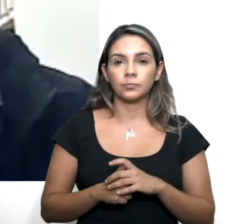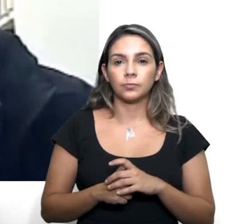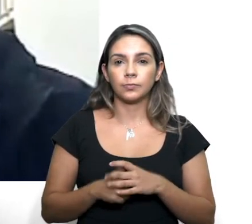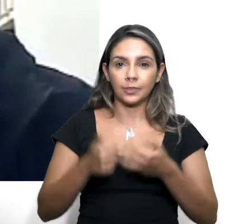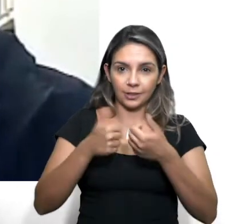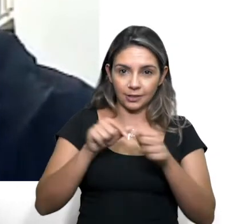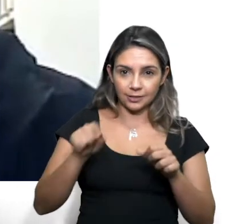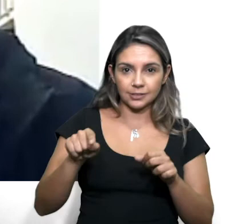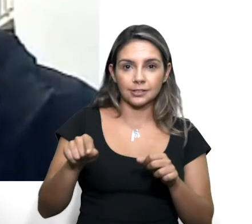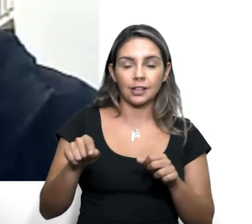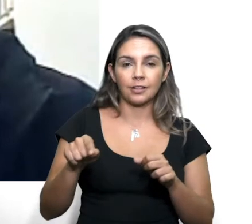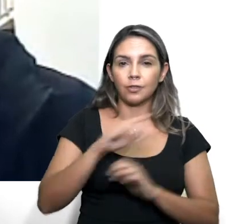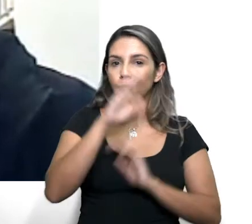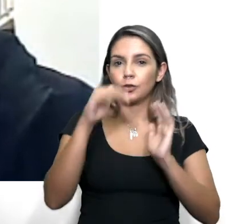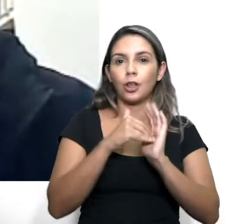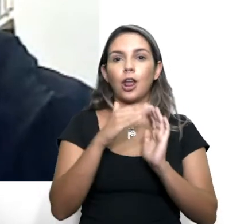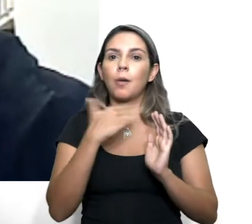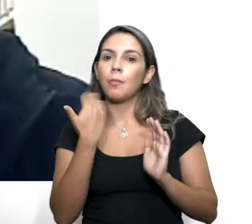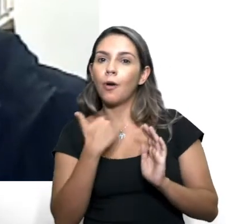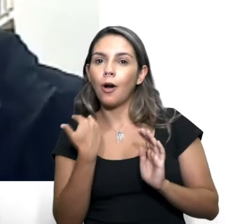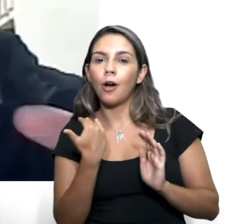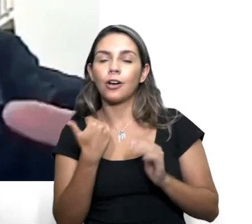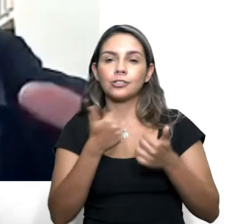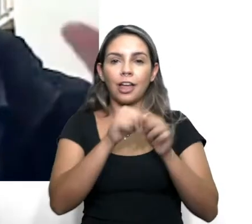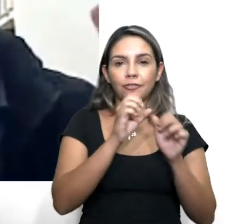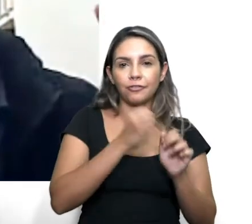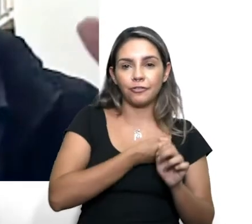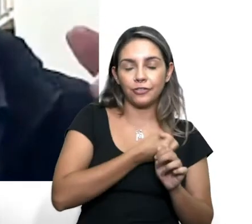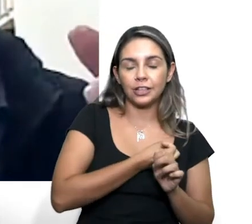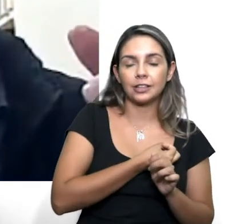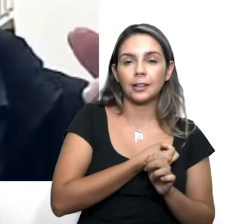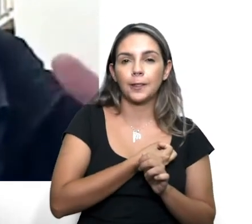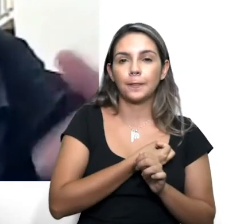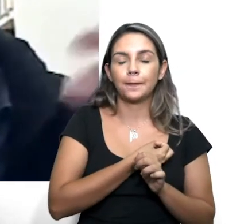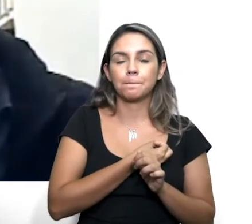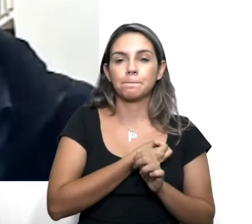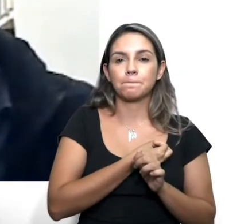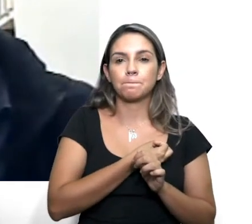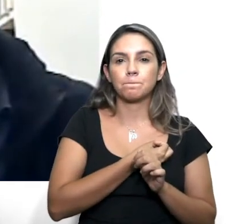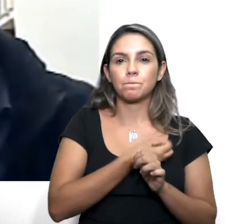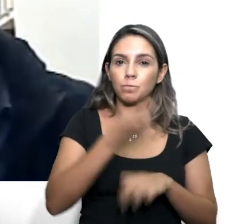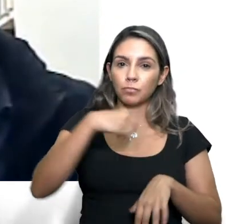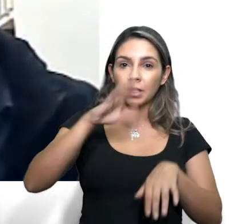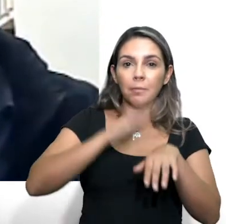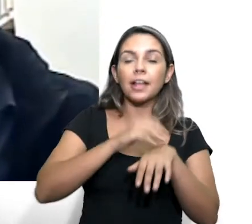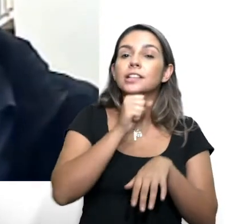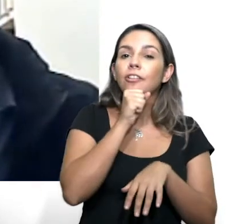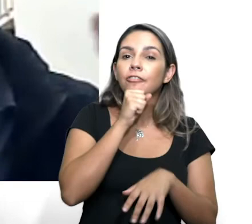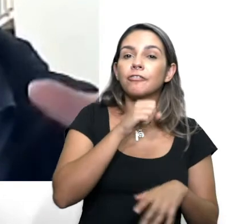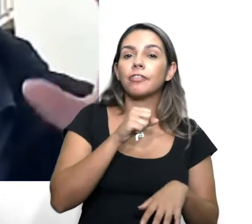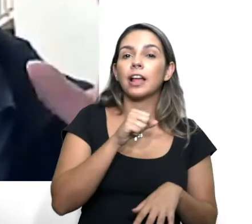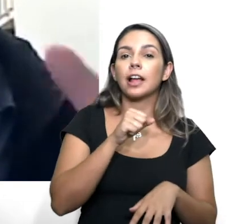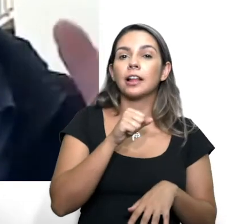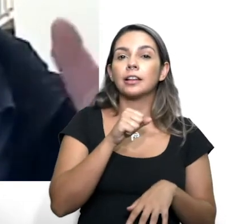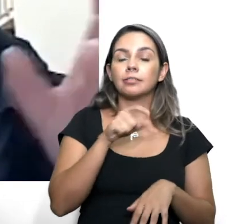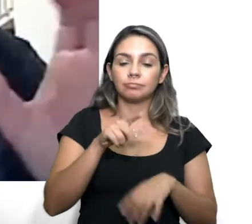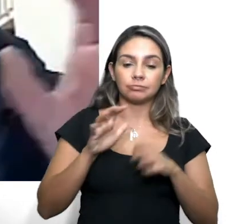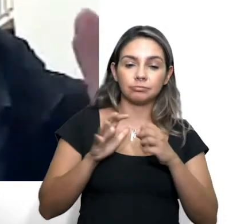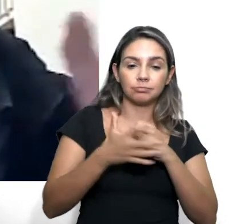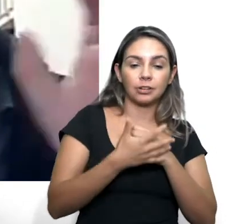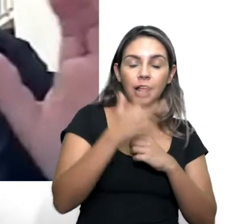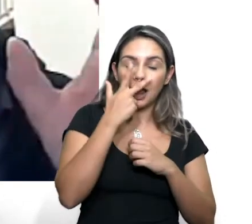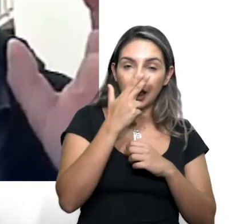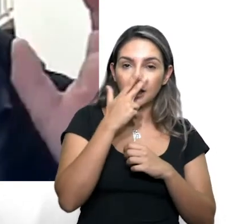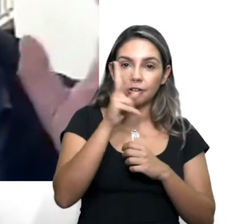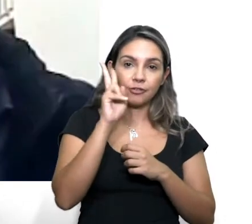está o desejo quando o desejo de morte suplantava o desejo de vida, e acho que, por exemplo, as pessoas mais velhas nesta pandemia, eu acho que